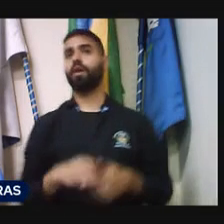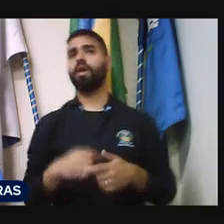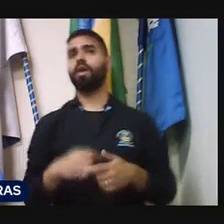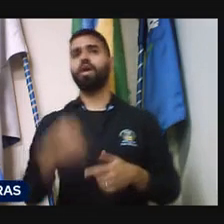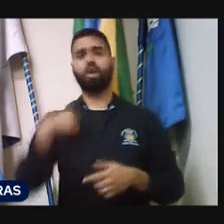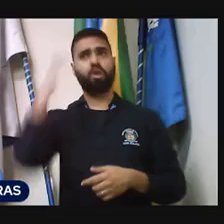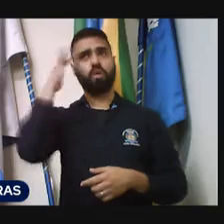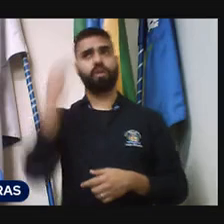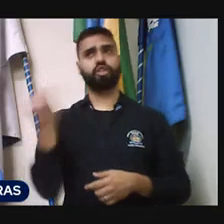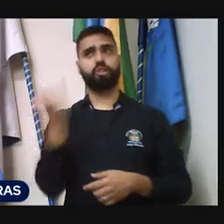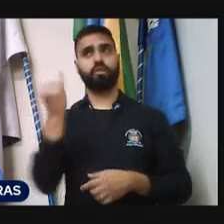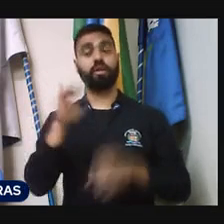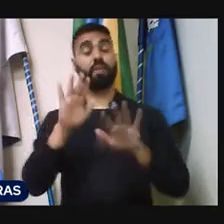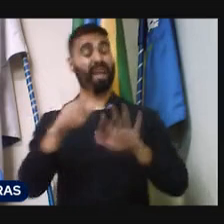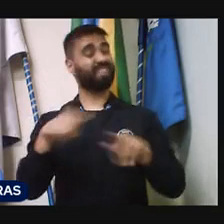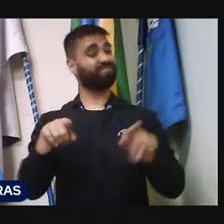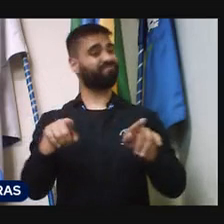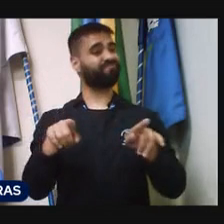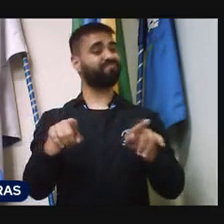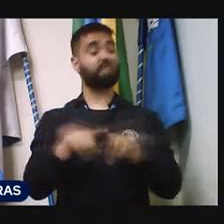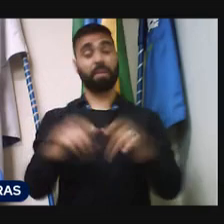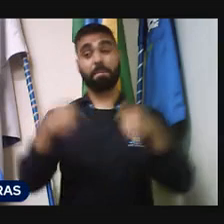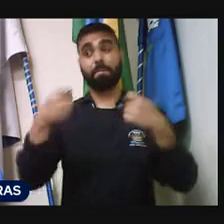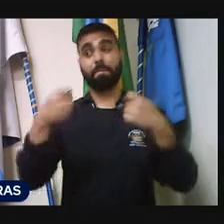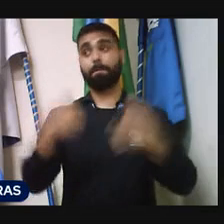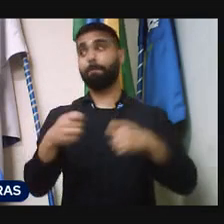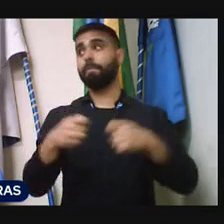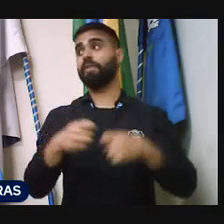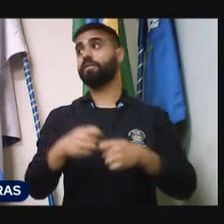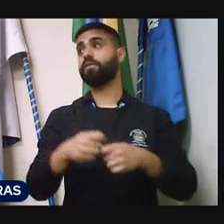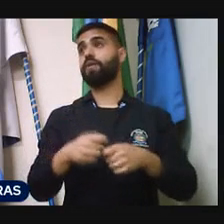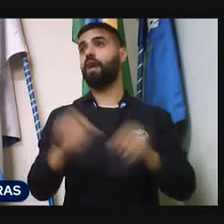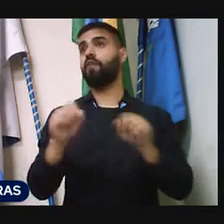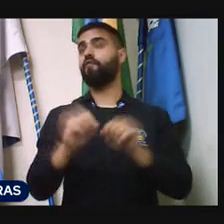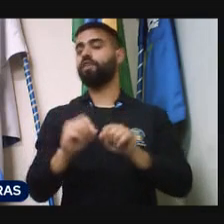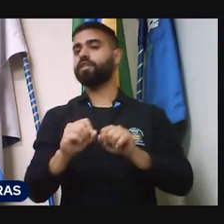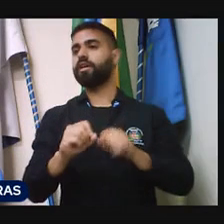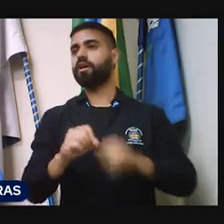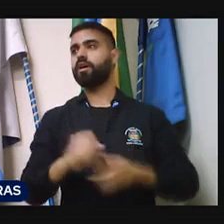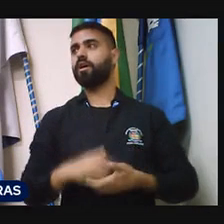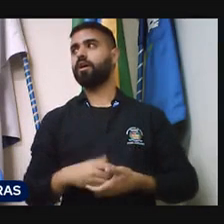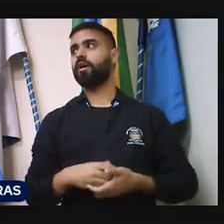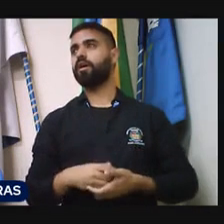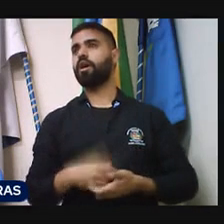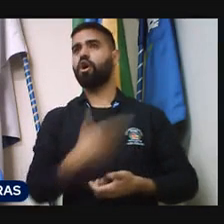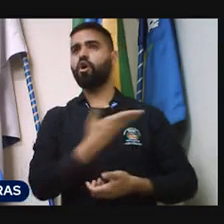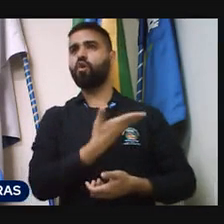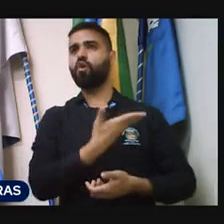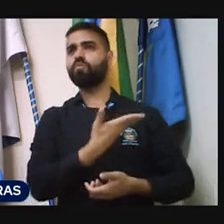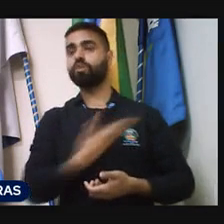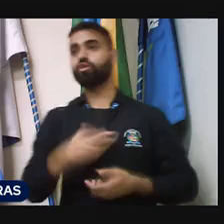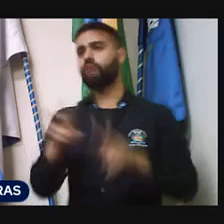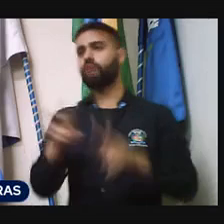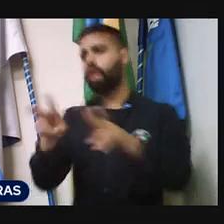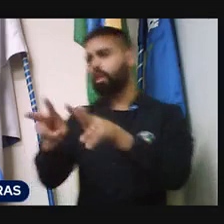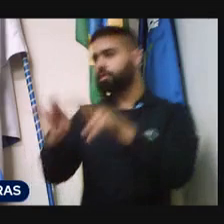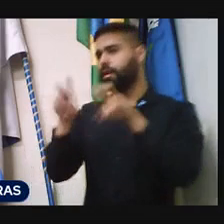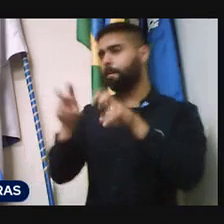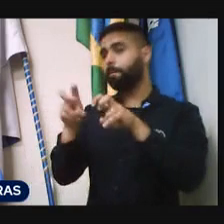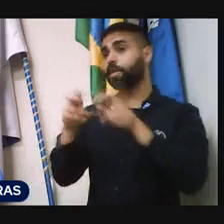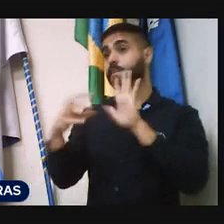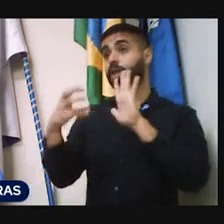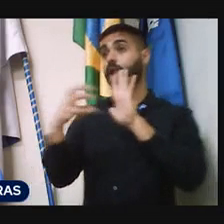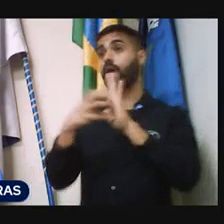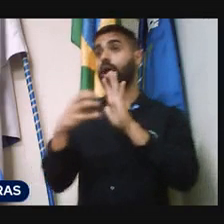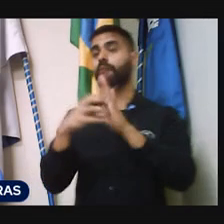sim olha eu preciso Como disse sua já fazer uma gestão que todos percebam que a câmara de